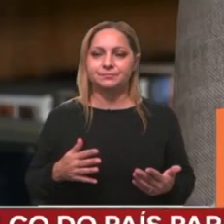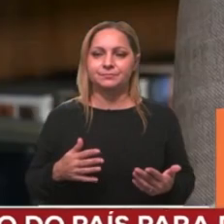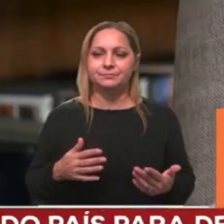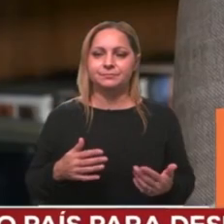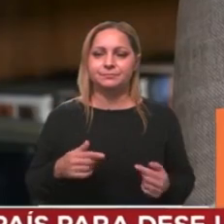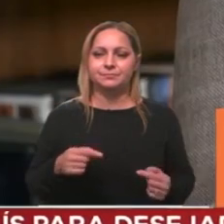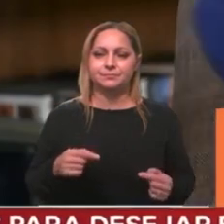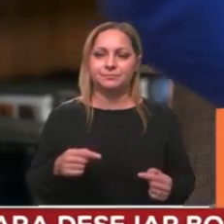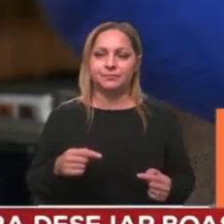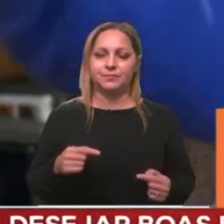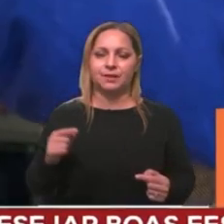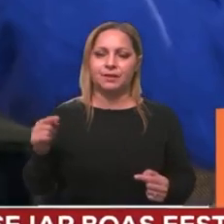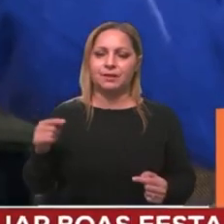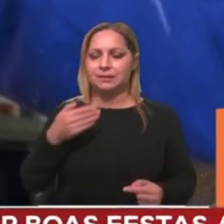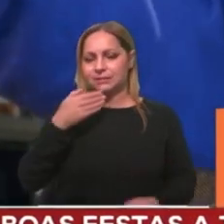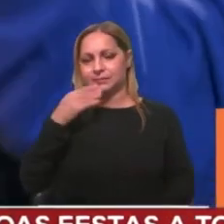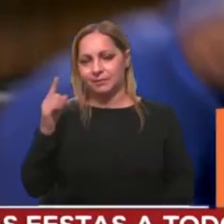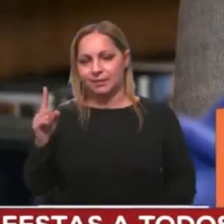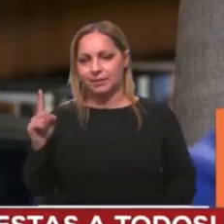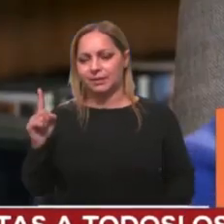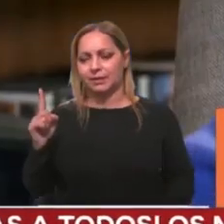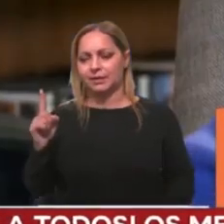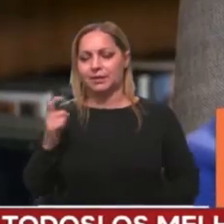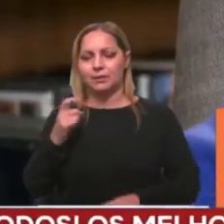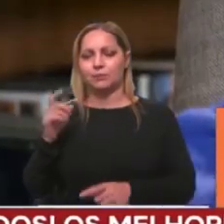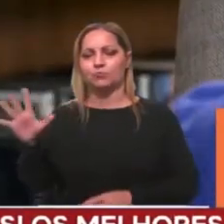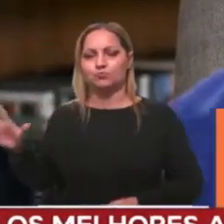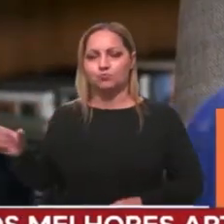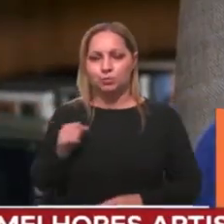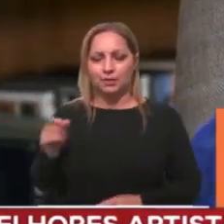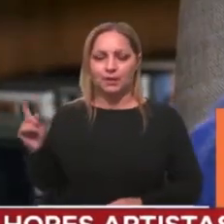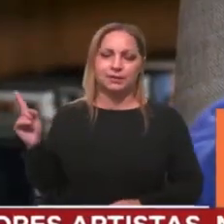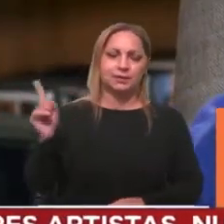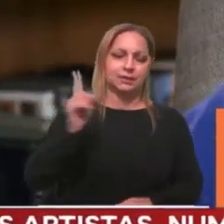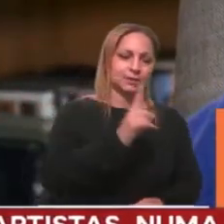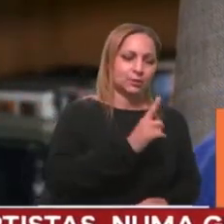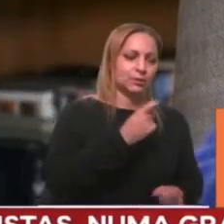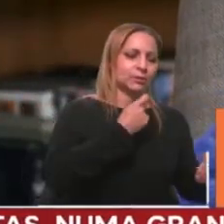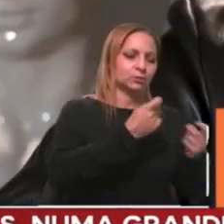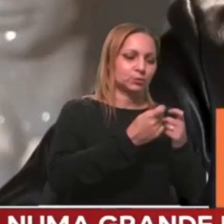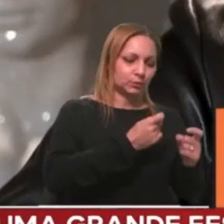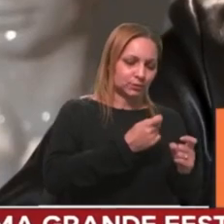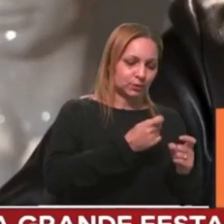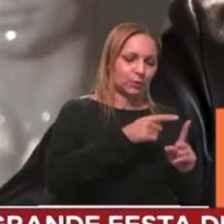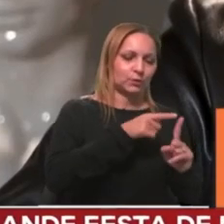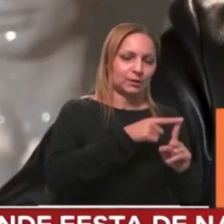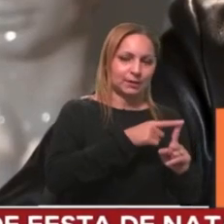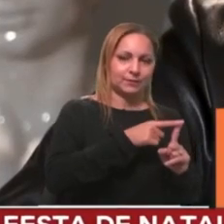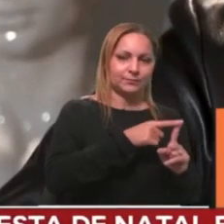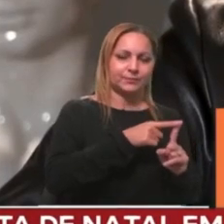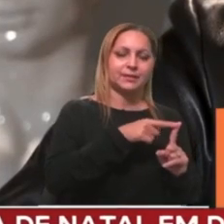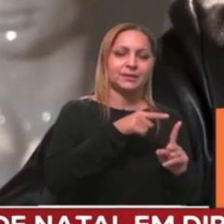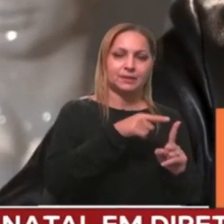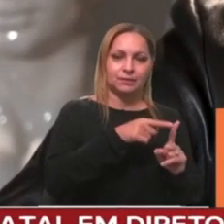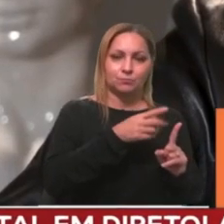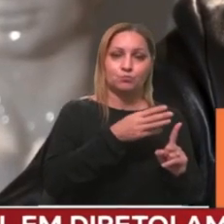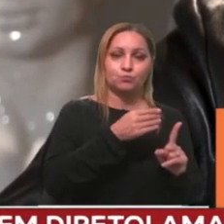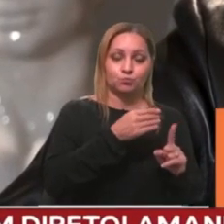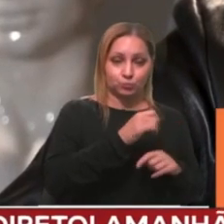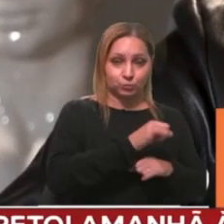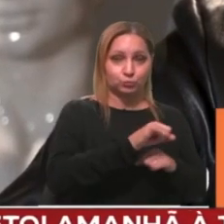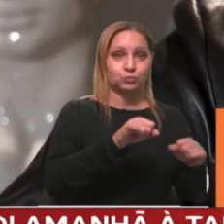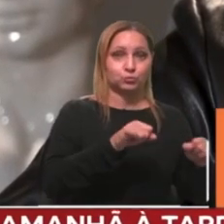para para ser interrogado no no reduto no reduto Norte onde fazia os interrogatórios e onde havia inclusivamente muitos casos de